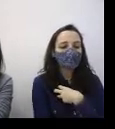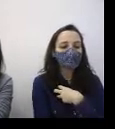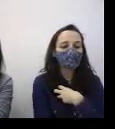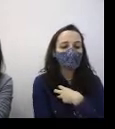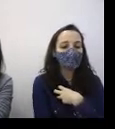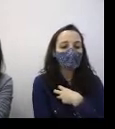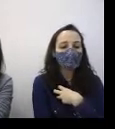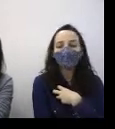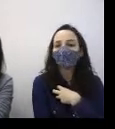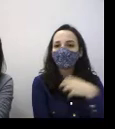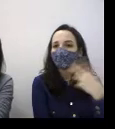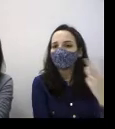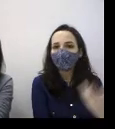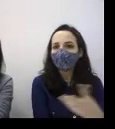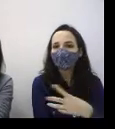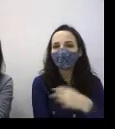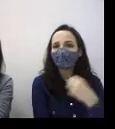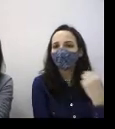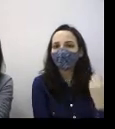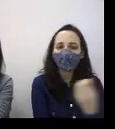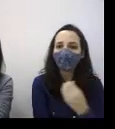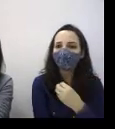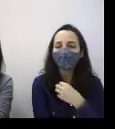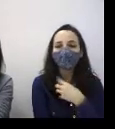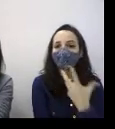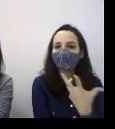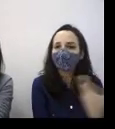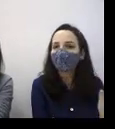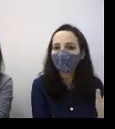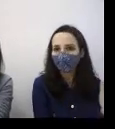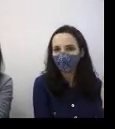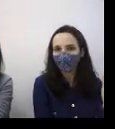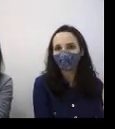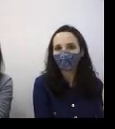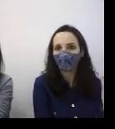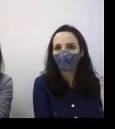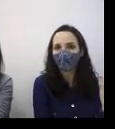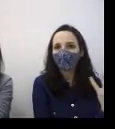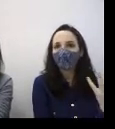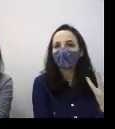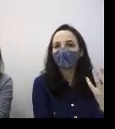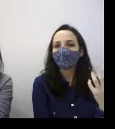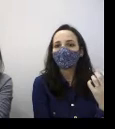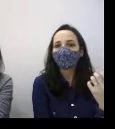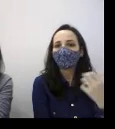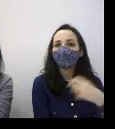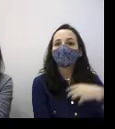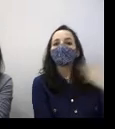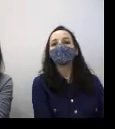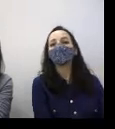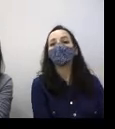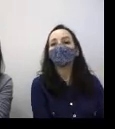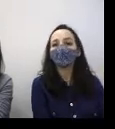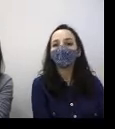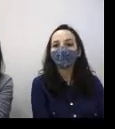para desfrutar aí a nossa existência, a vitalidade e os prazeres que a vida nos proporciona. Então, isso que a Camila falou de